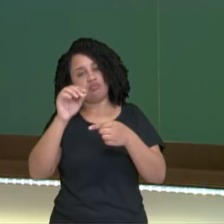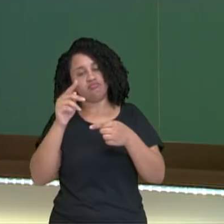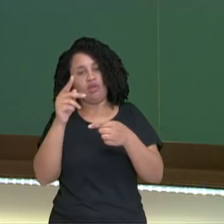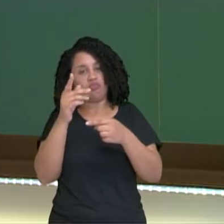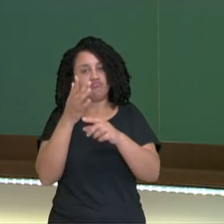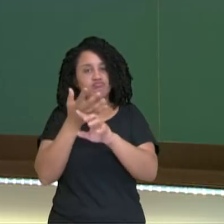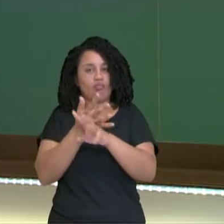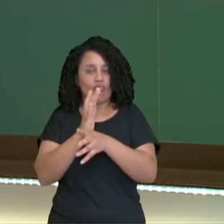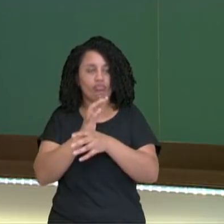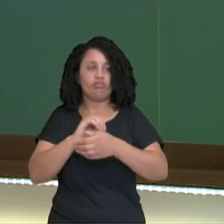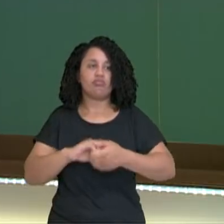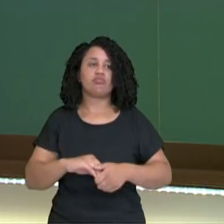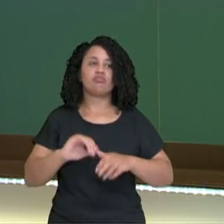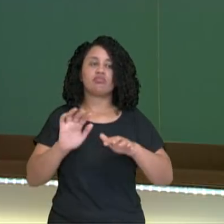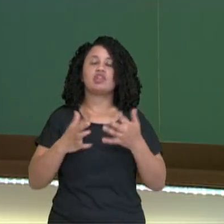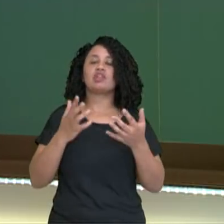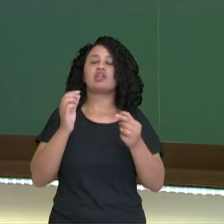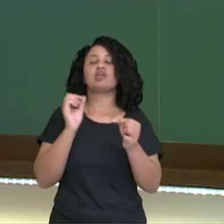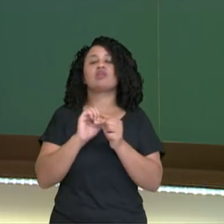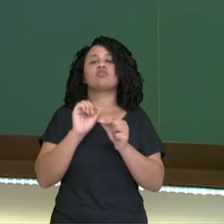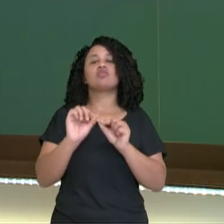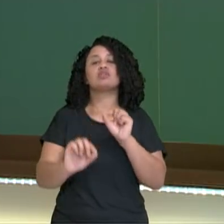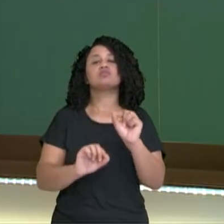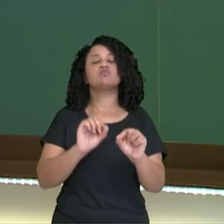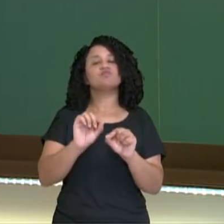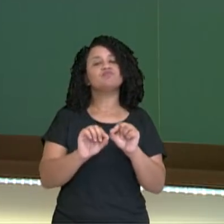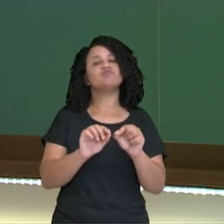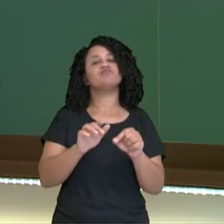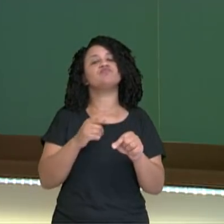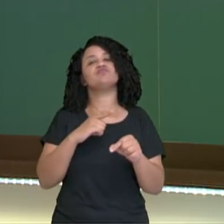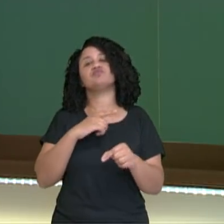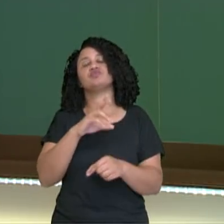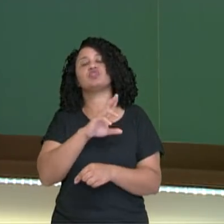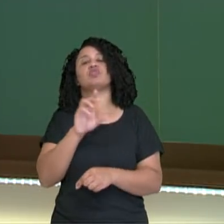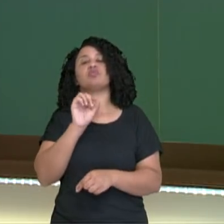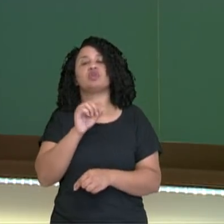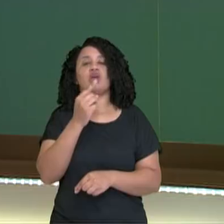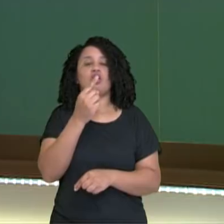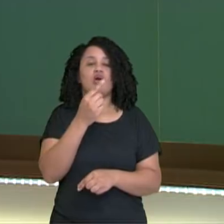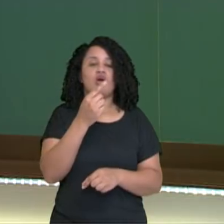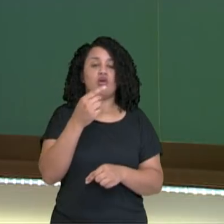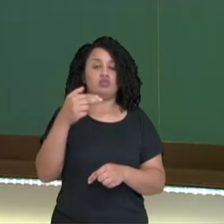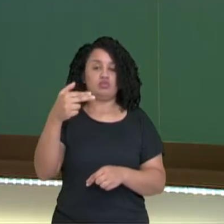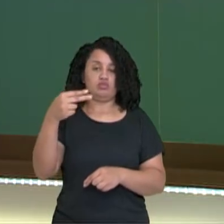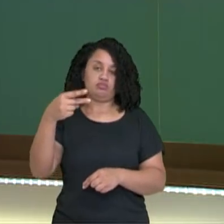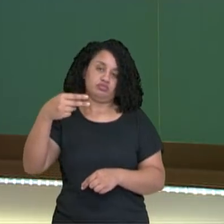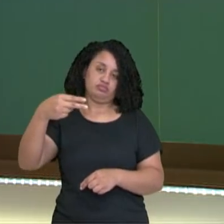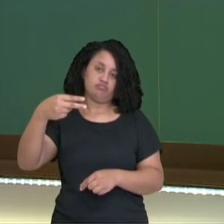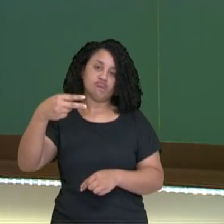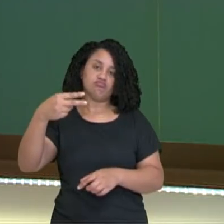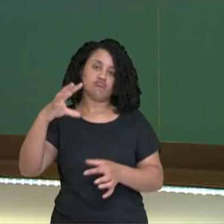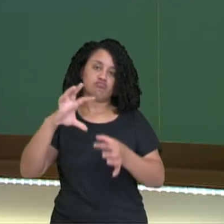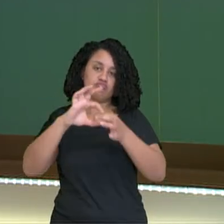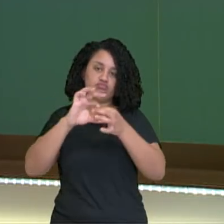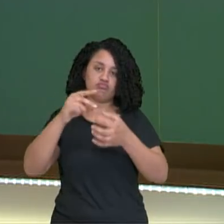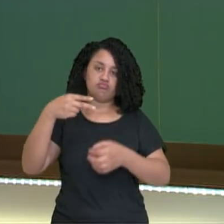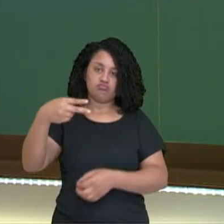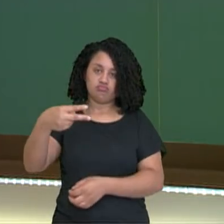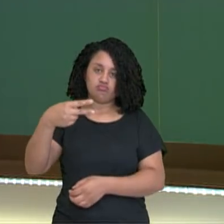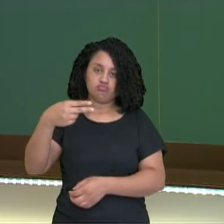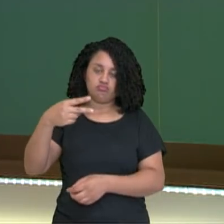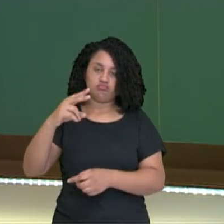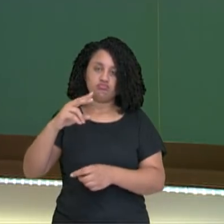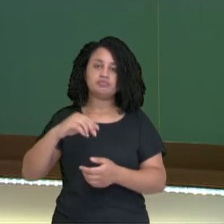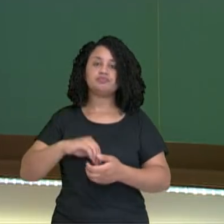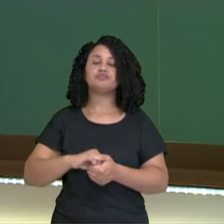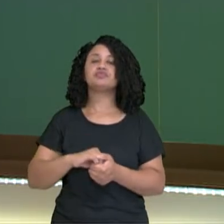vazio, formando o que nós chamamos de uma ligação dupla, tá? Que ocorre no orbital p